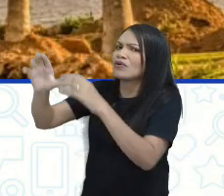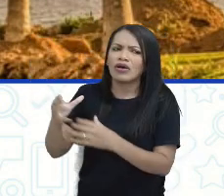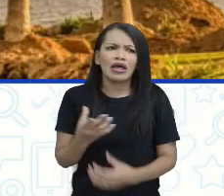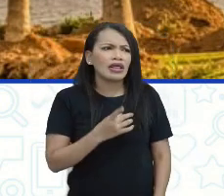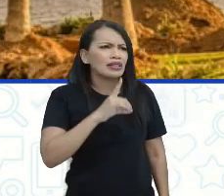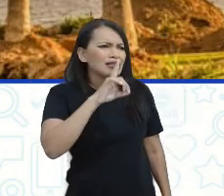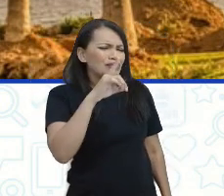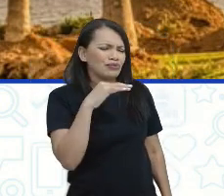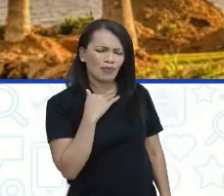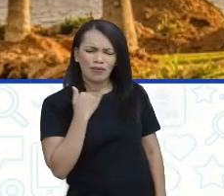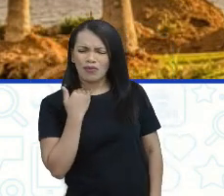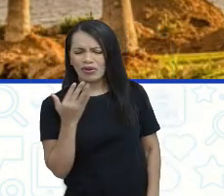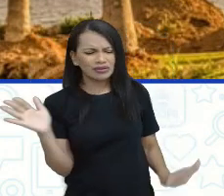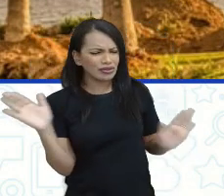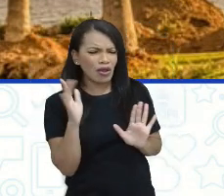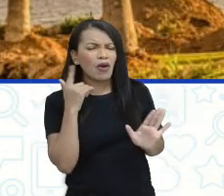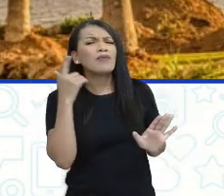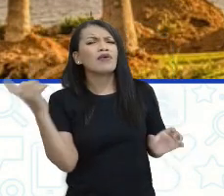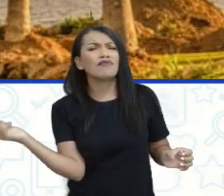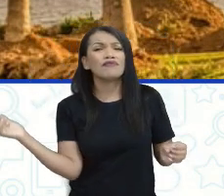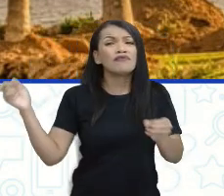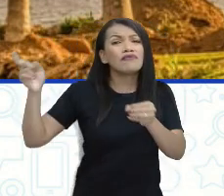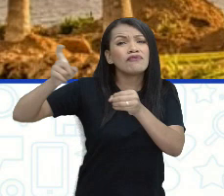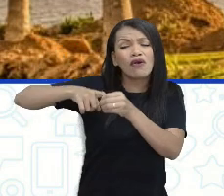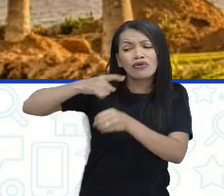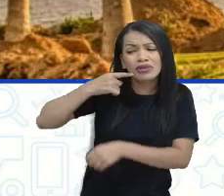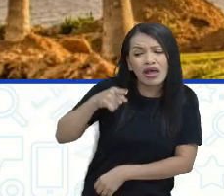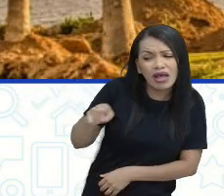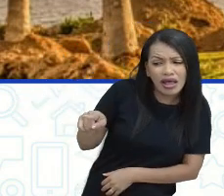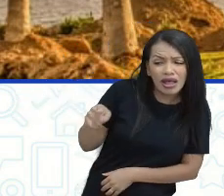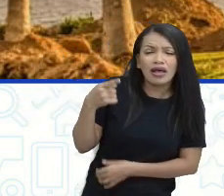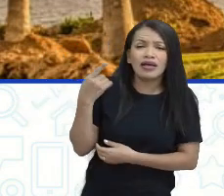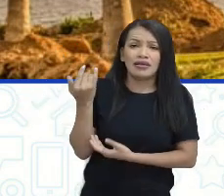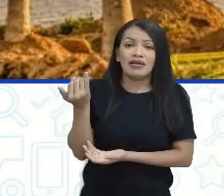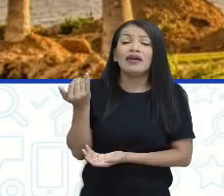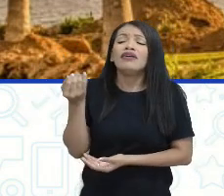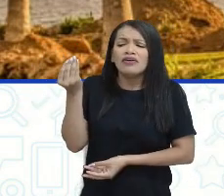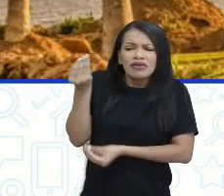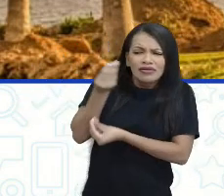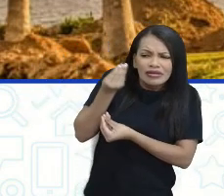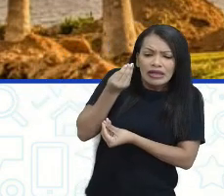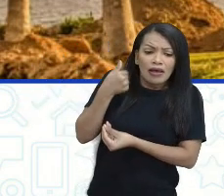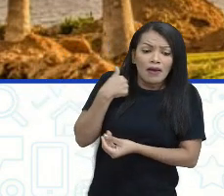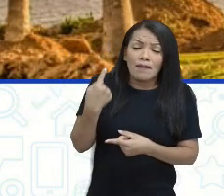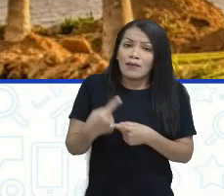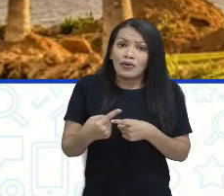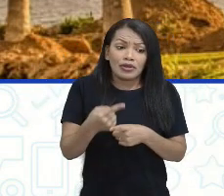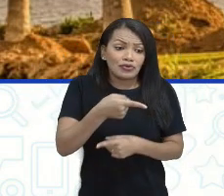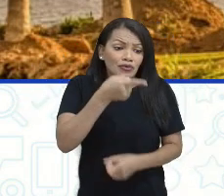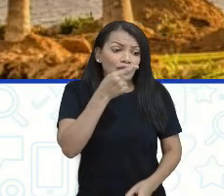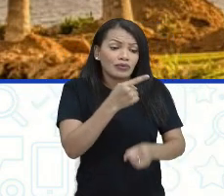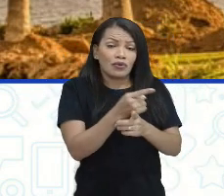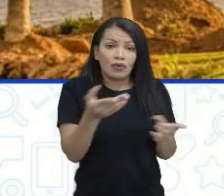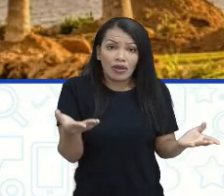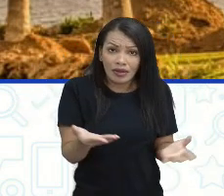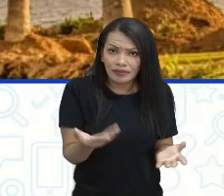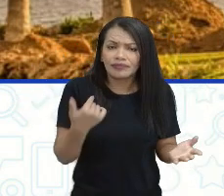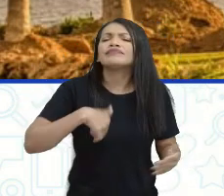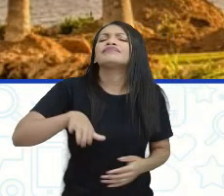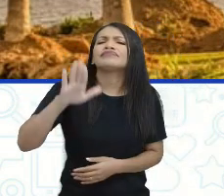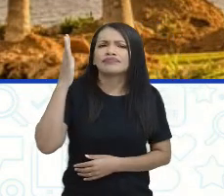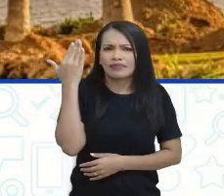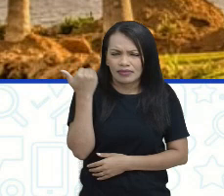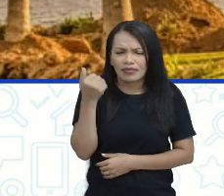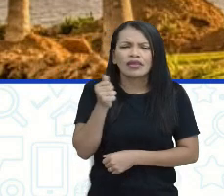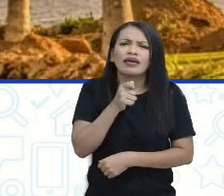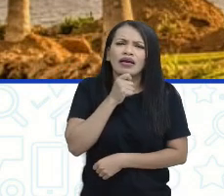que eu morra, sem que eu volte para lá, sem que desfrute os primores que não encontro por cá, sem que ainda aviste